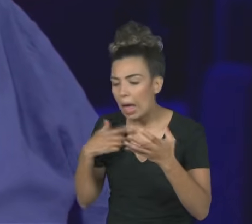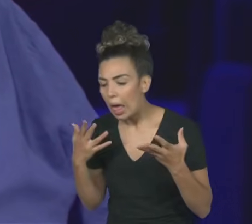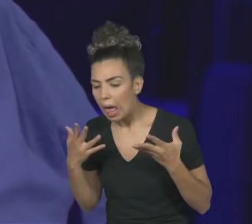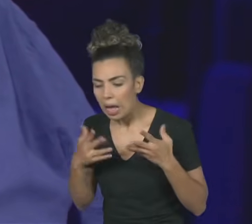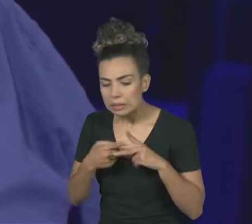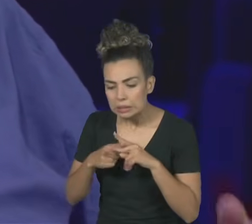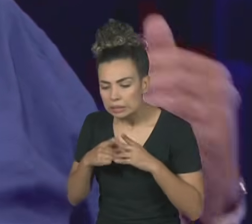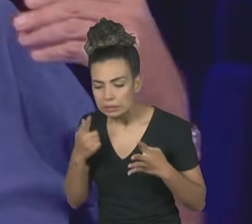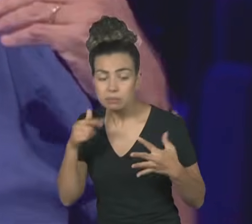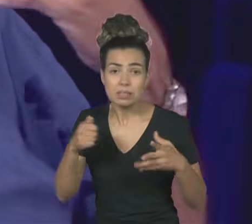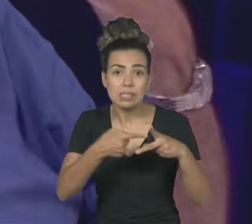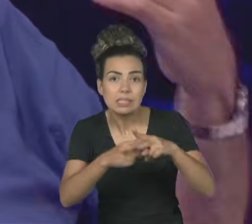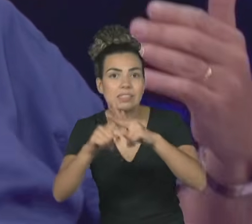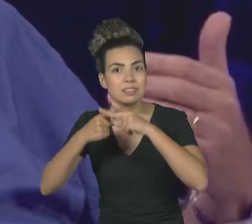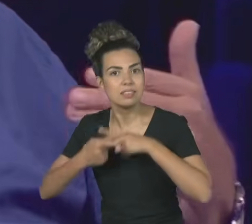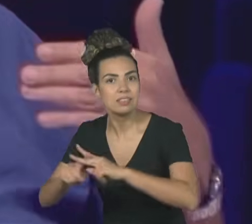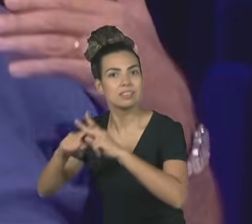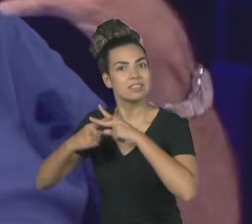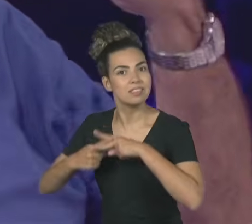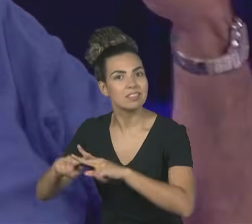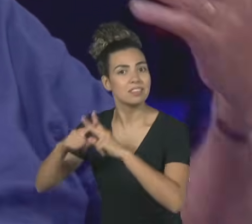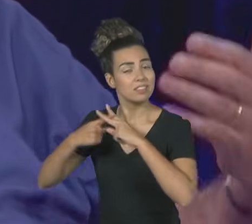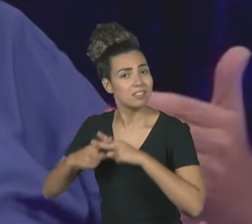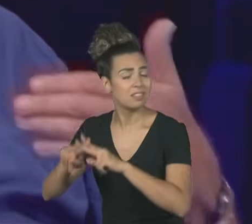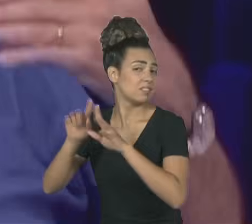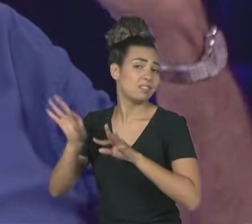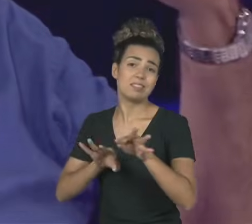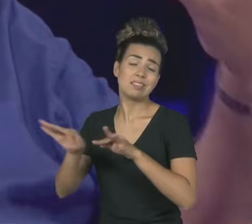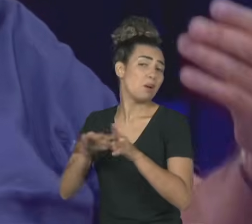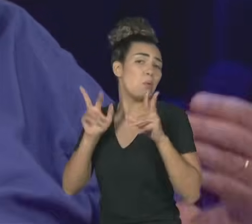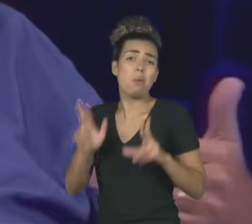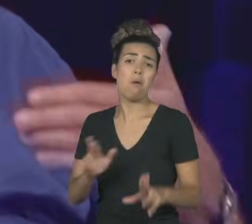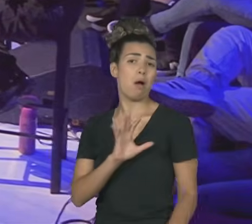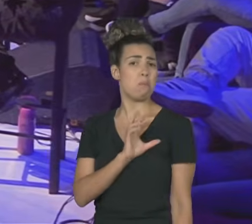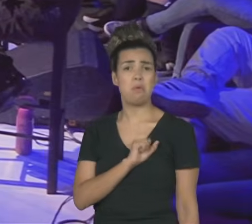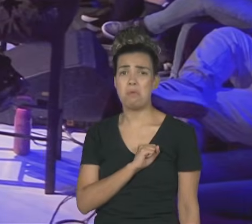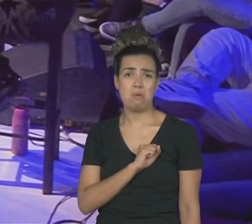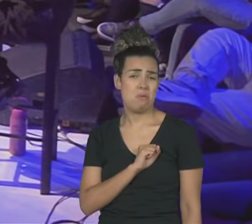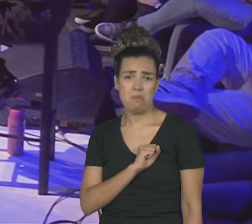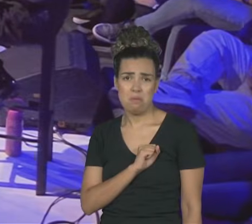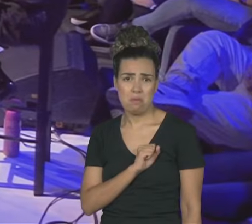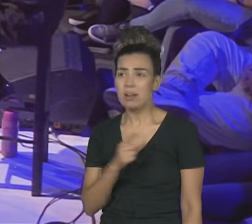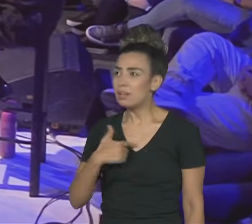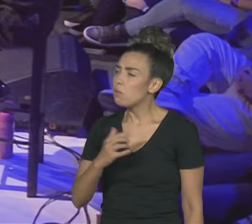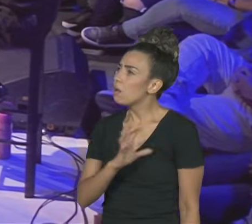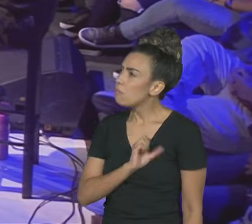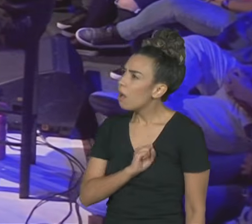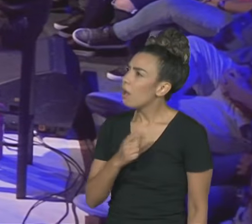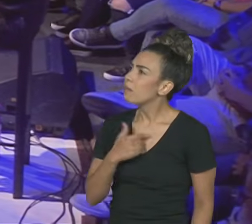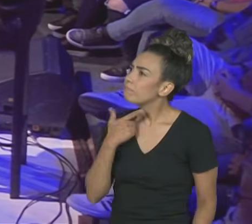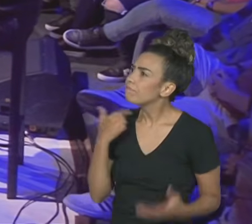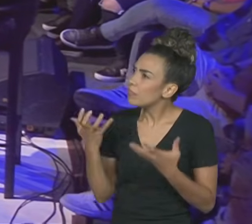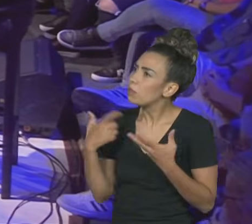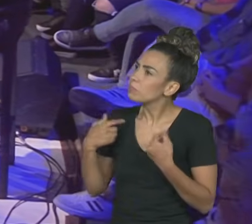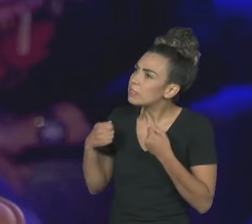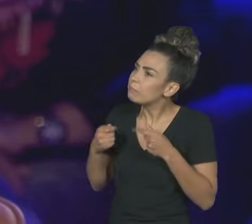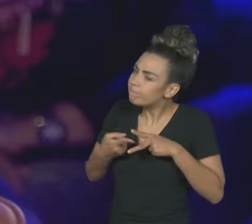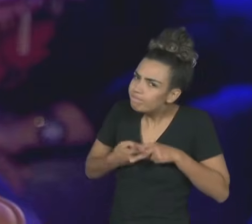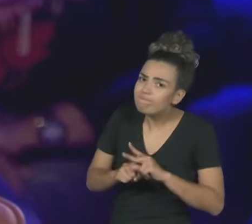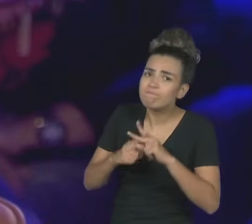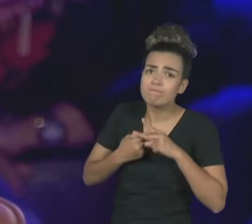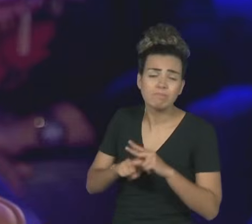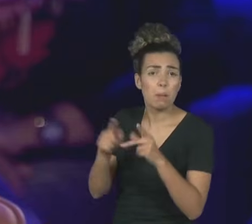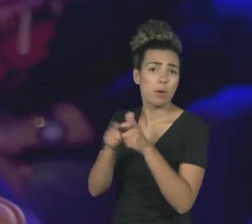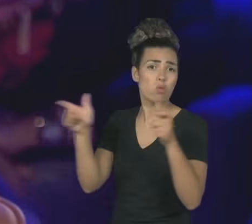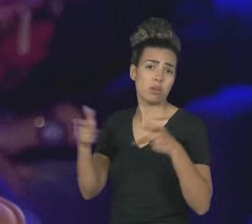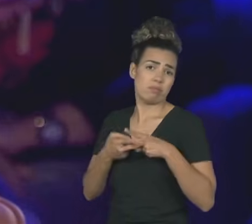poder amar, precisa, vamos dizer assim, recompor a sua história de amores de tal maneira que as pessoas não cuidam disso. Ô, Cristian,